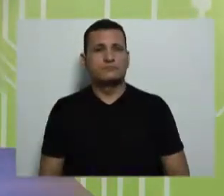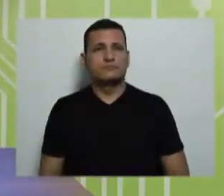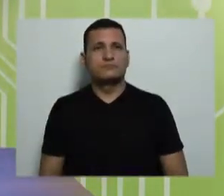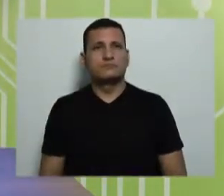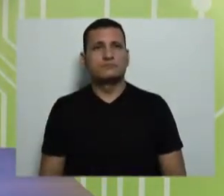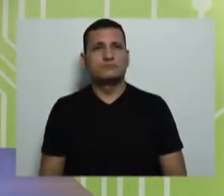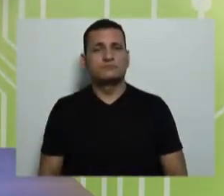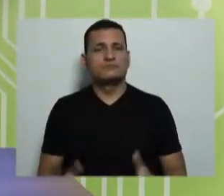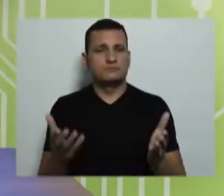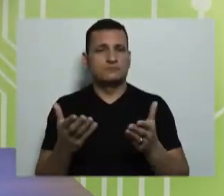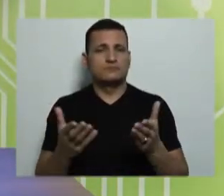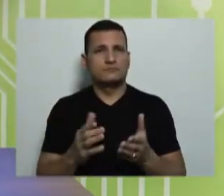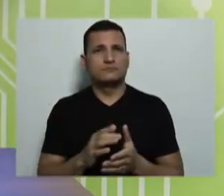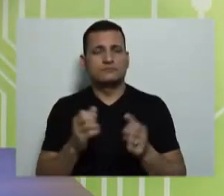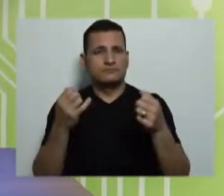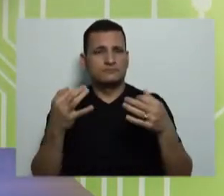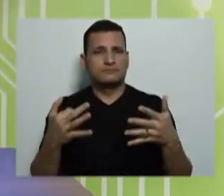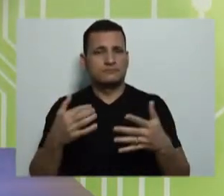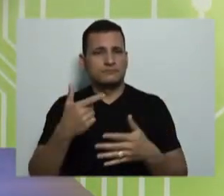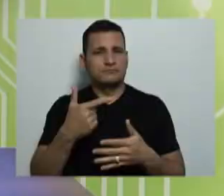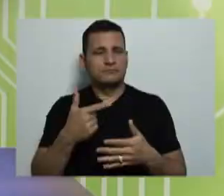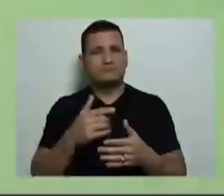adentrar aqui nessa segunda fase, tá bom?